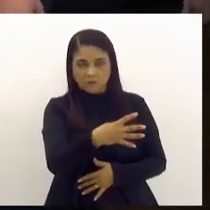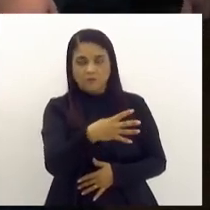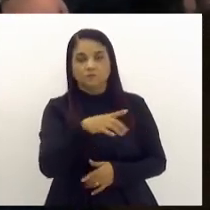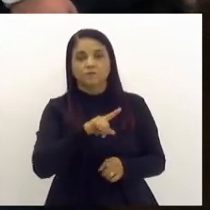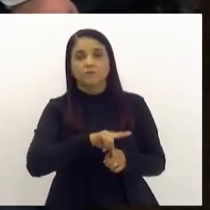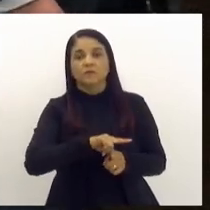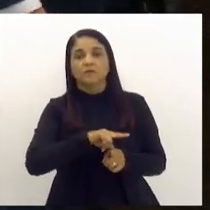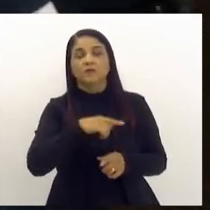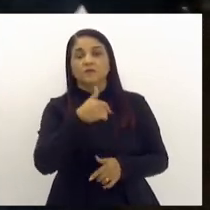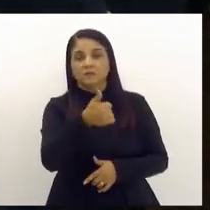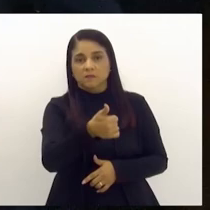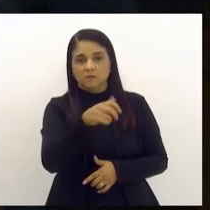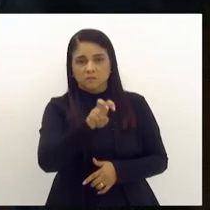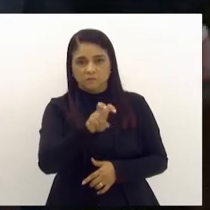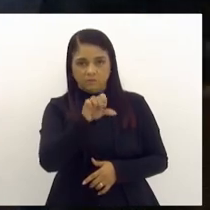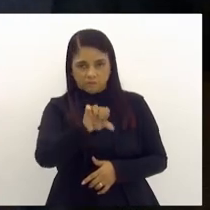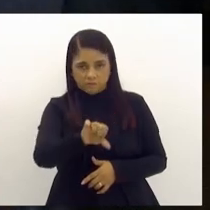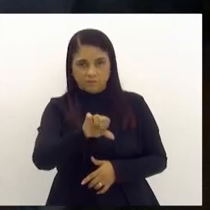159.